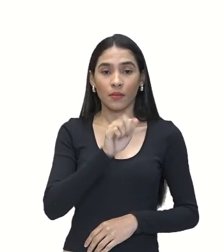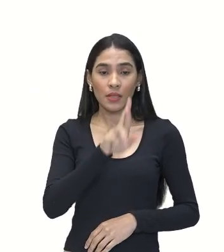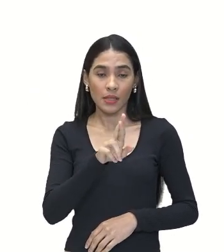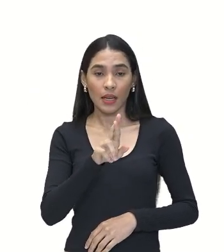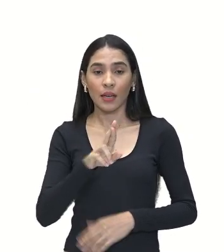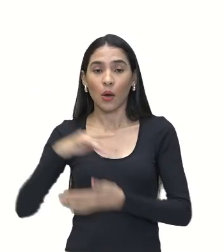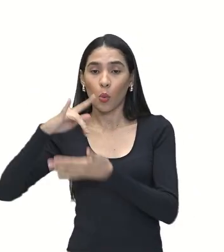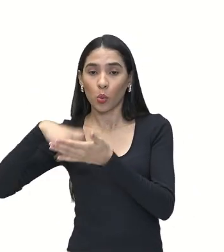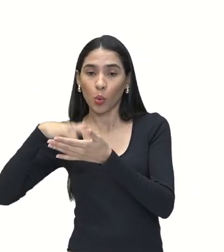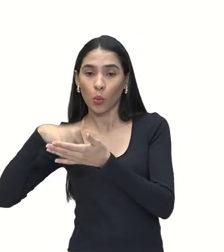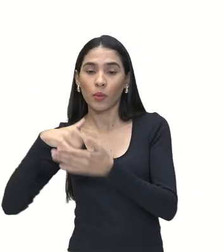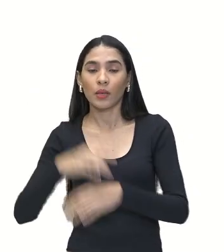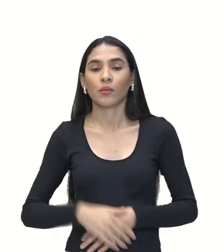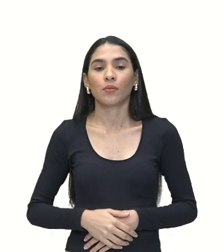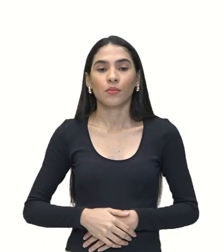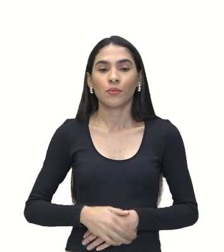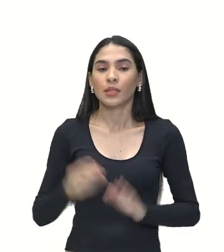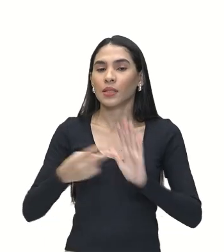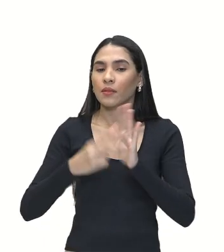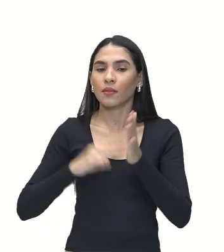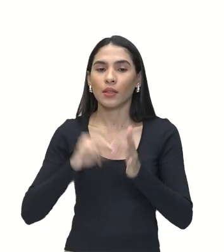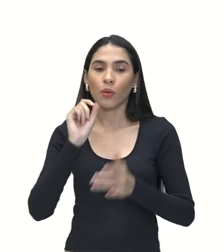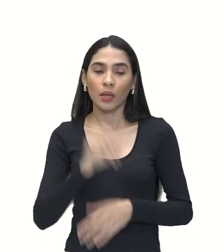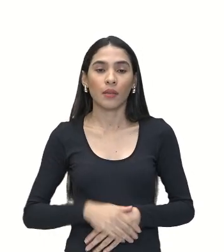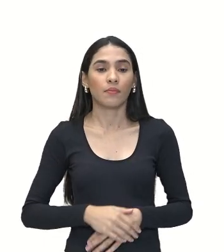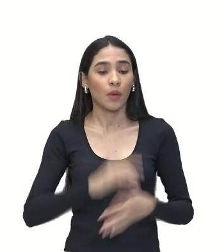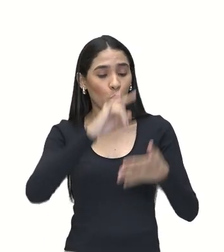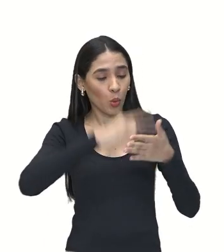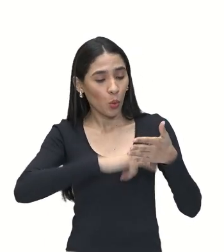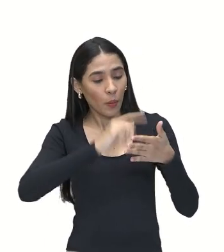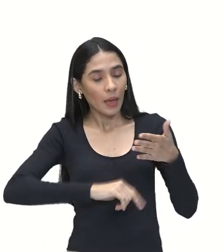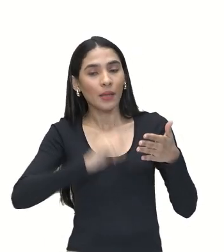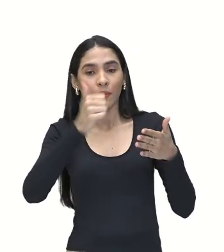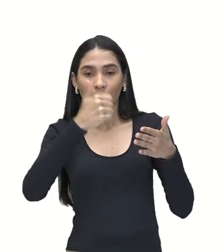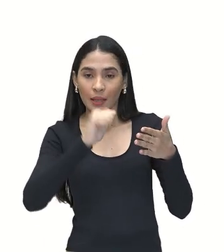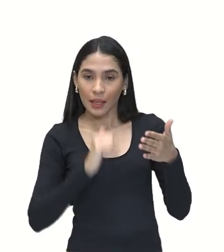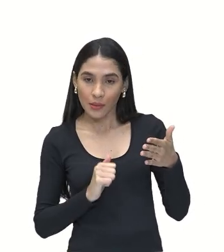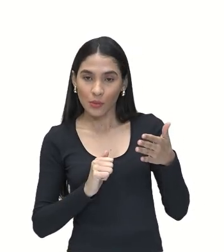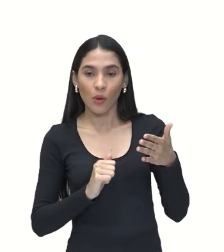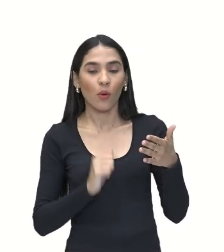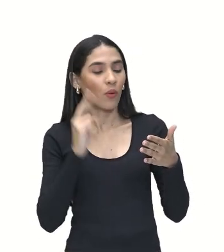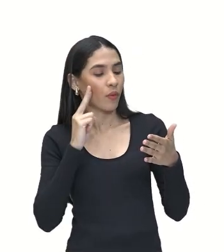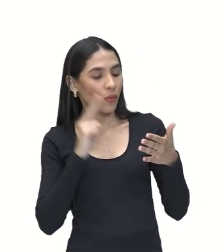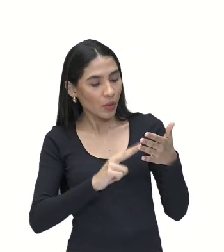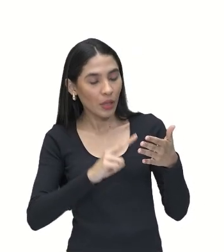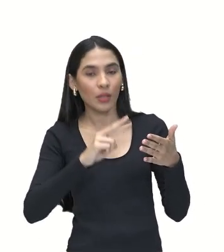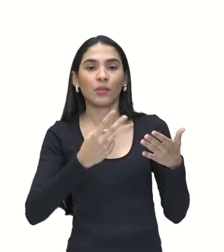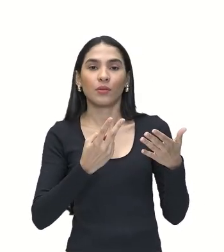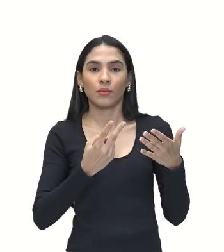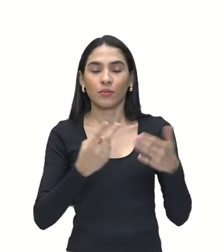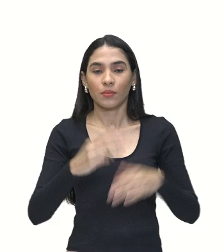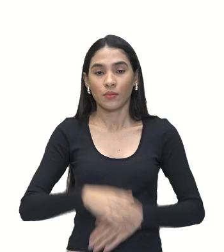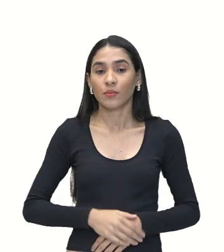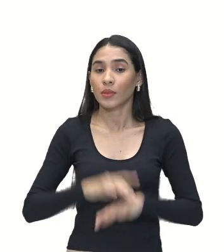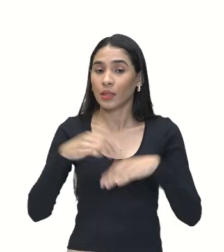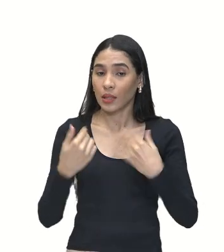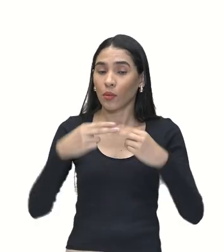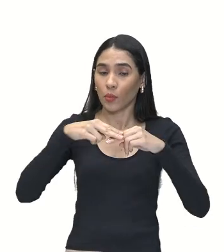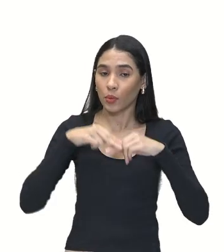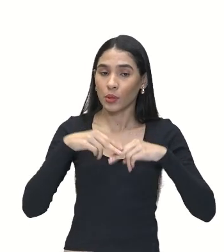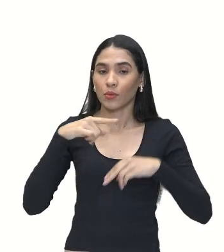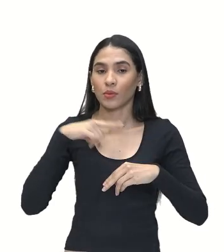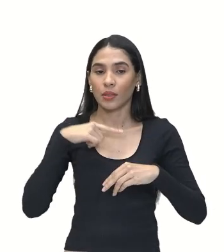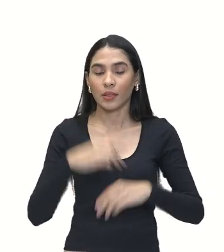Ou seja, ele visou o documento, ele verificou o documento, ele olhou o documento. Então, nesse sentido, a gente tem essa